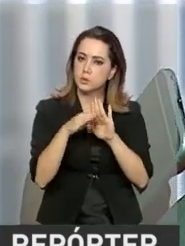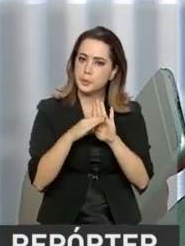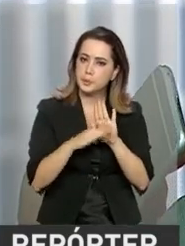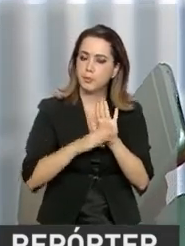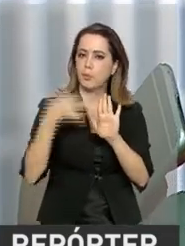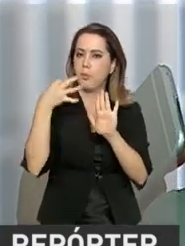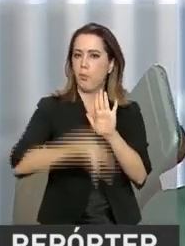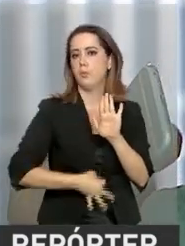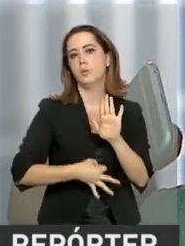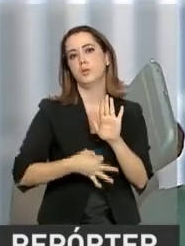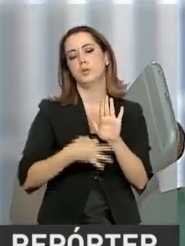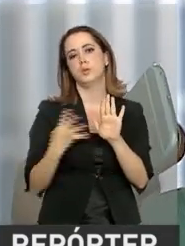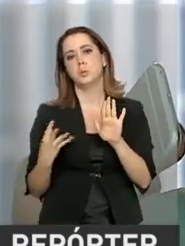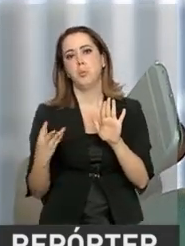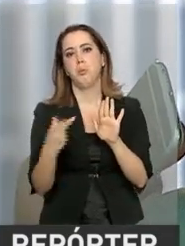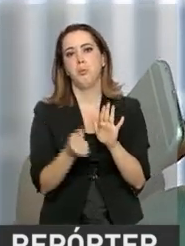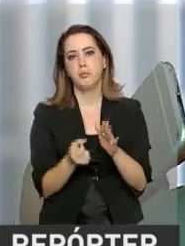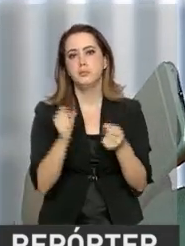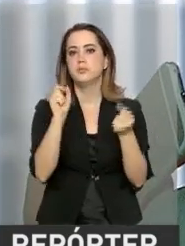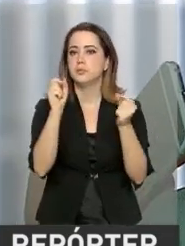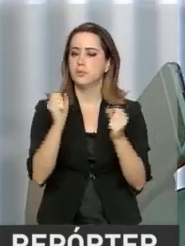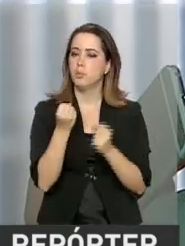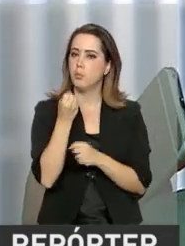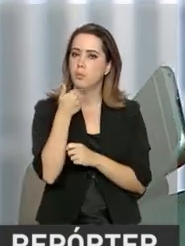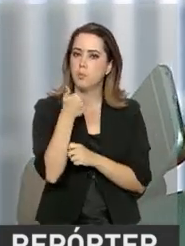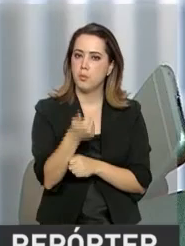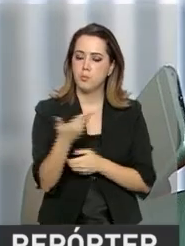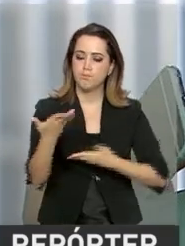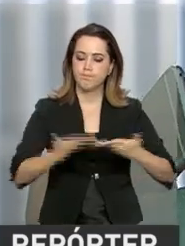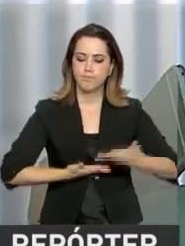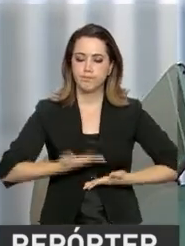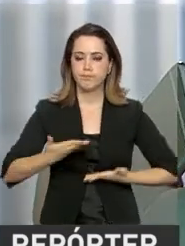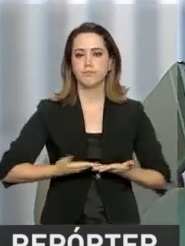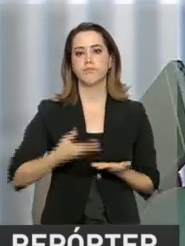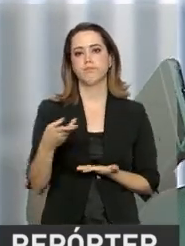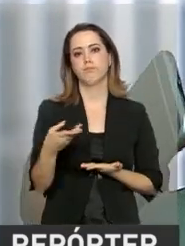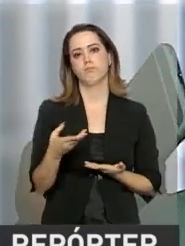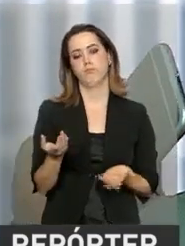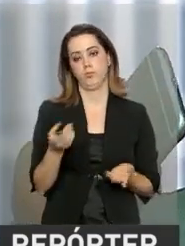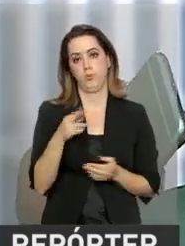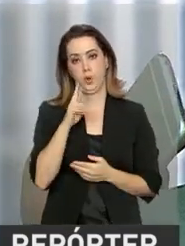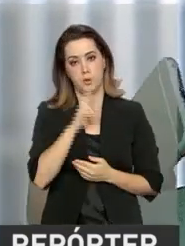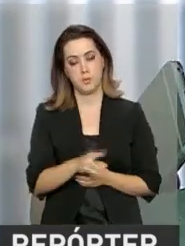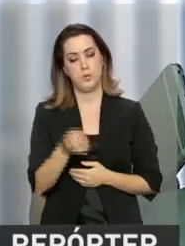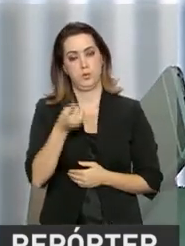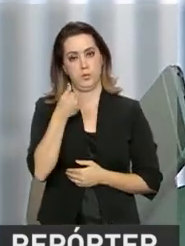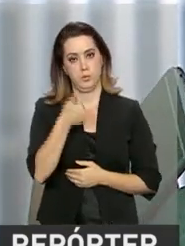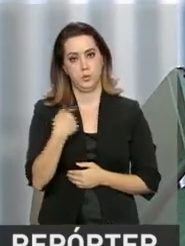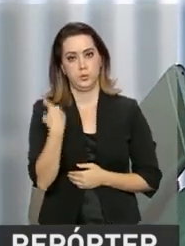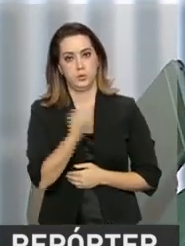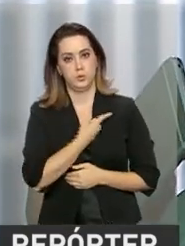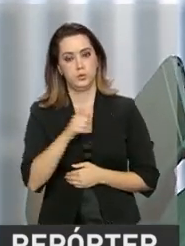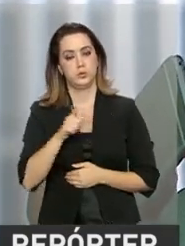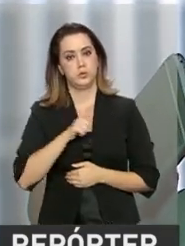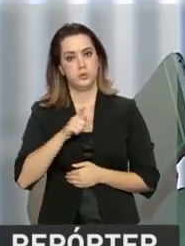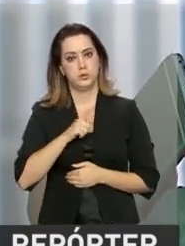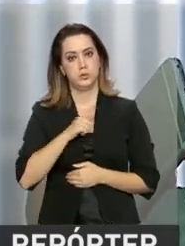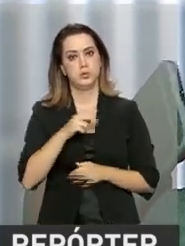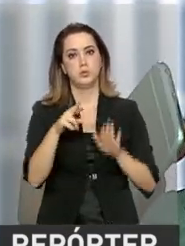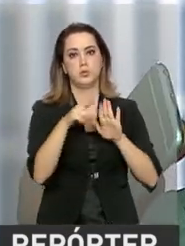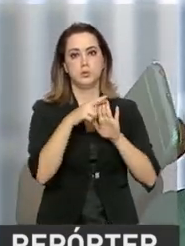serviços de de boa de boa bons resultados que nós tenhamos esse procedimento